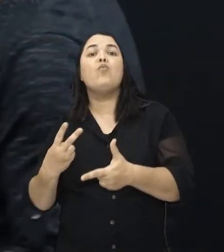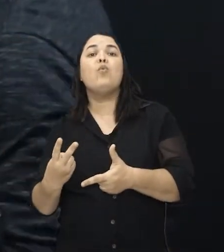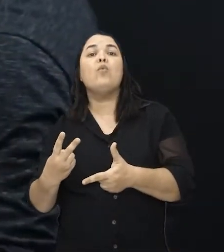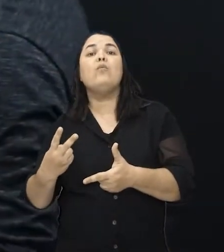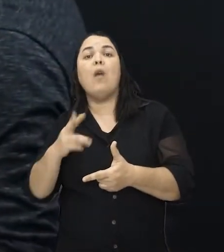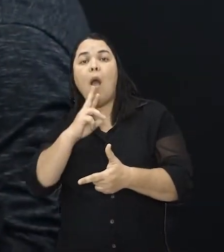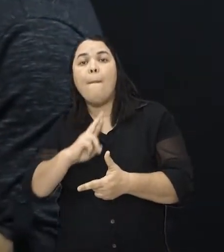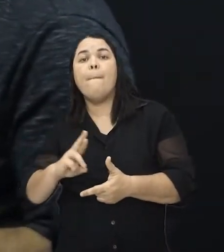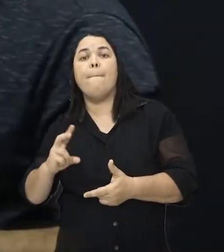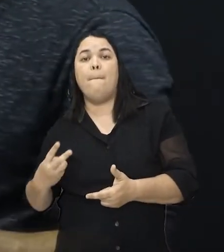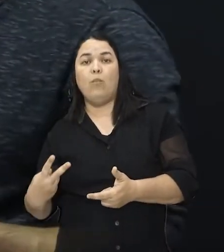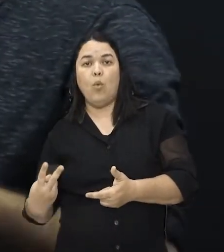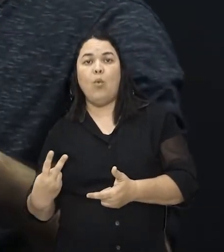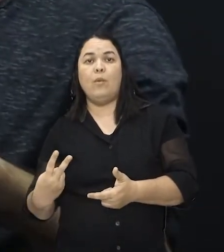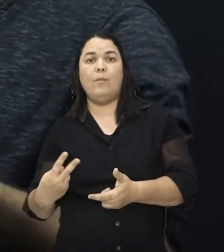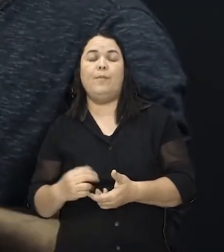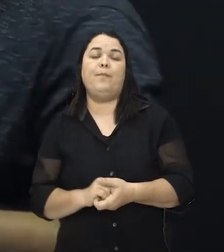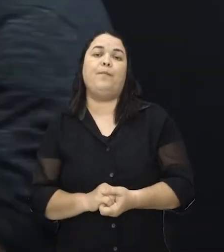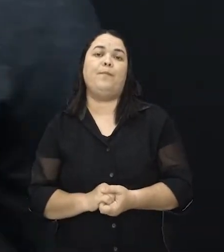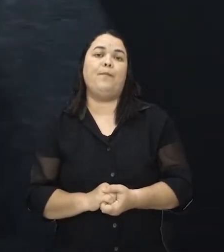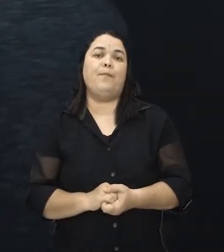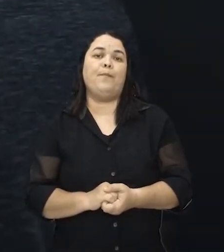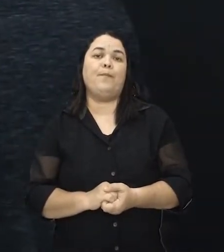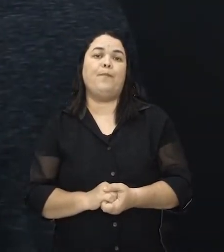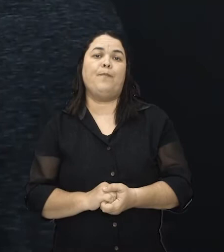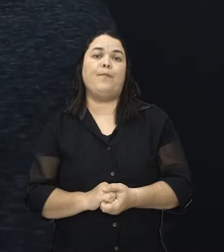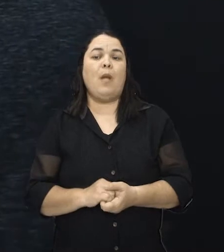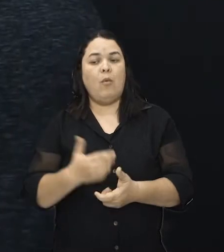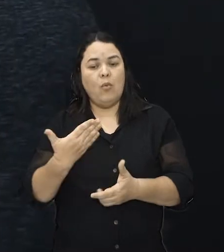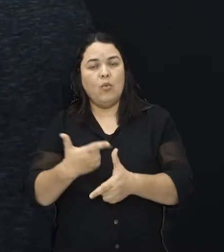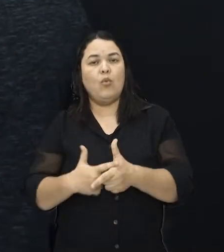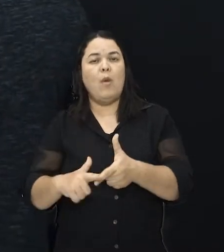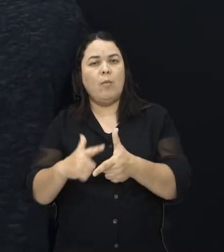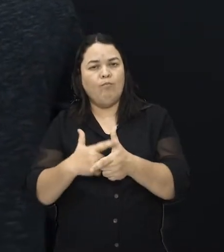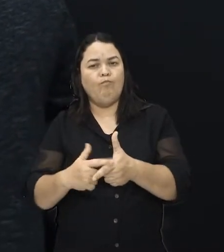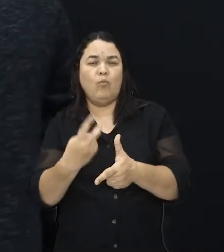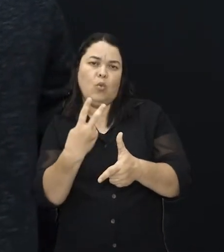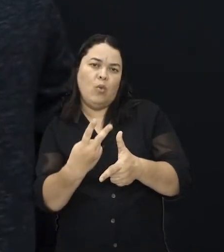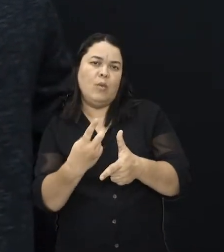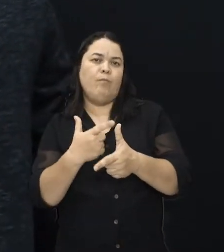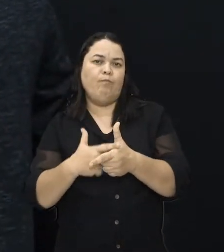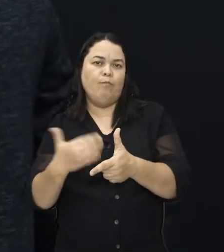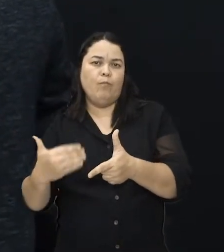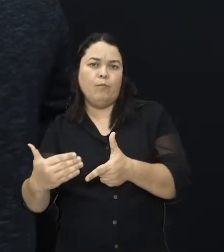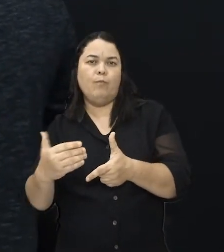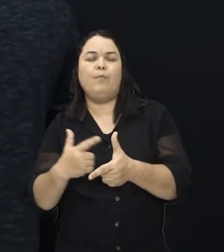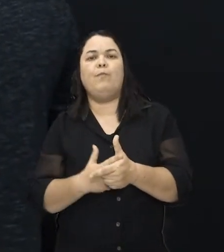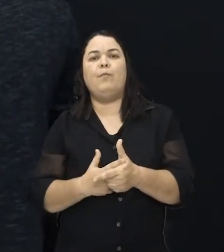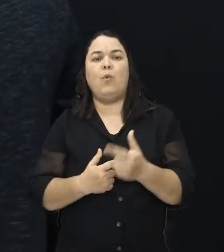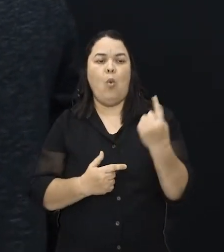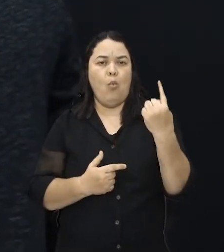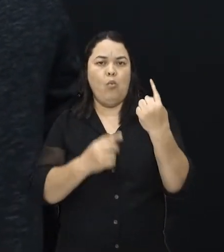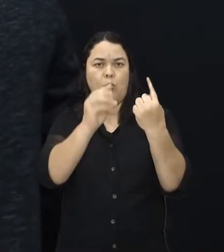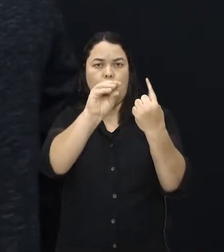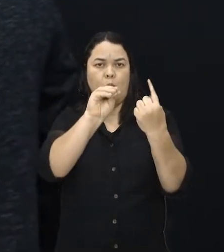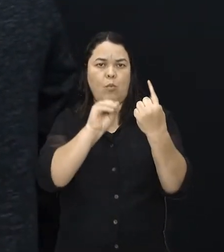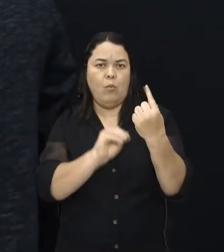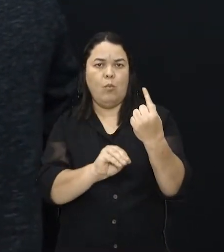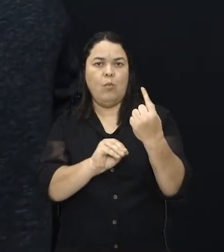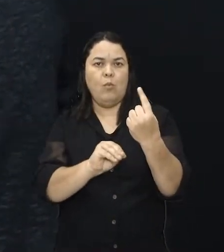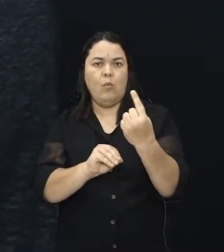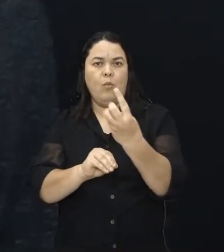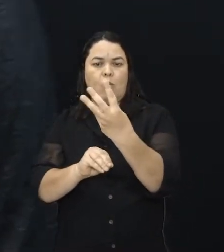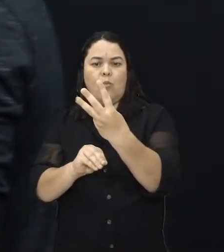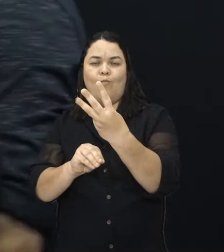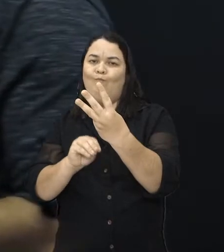sua composição número par. Logo, vou continuar a divisão por 2. O 1 só repete. O 3,